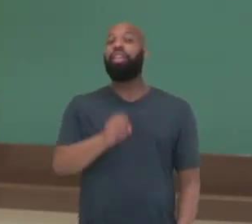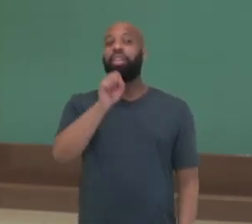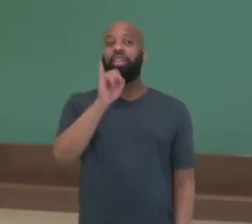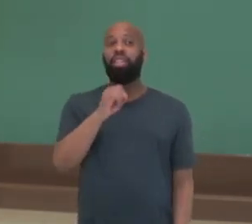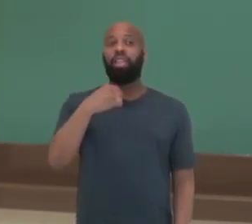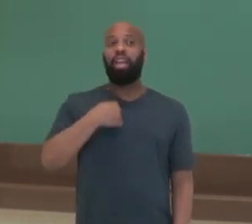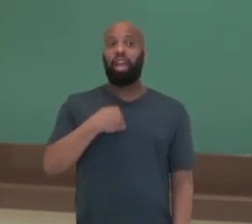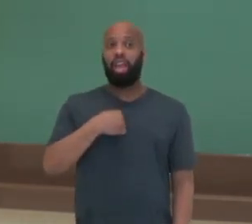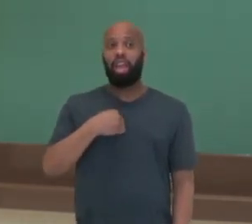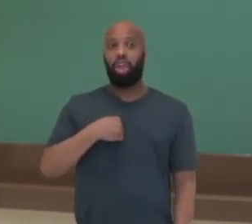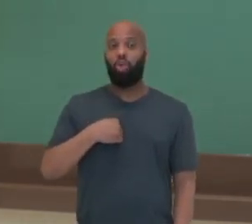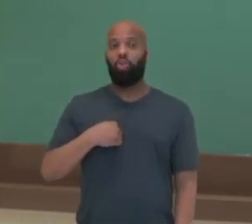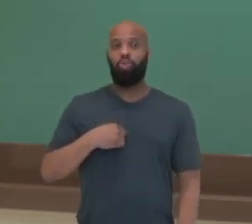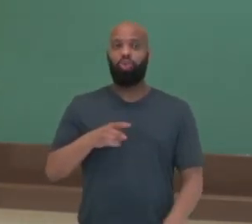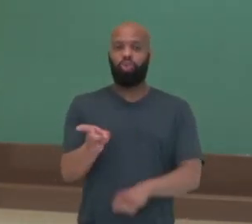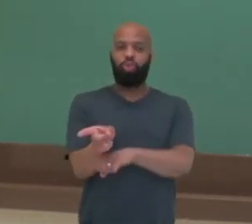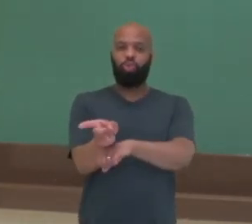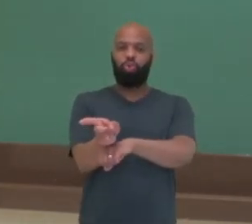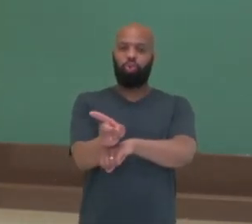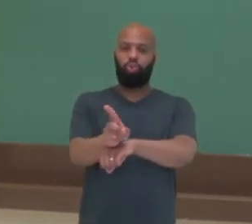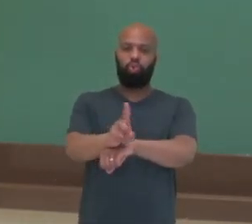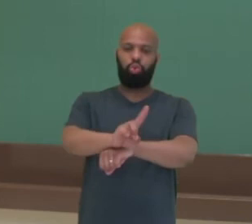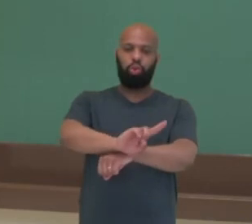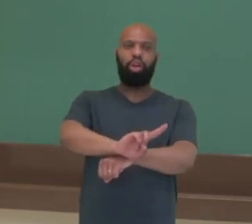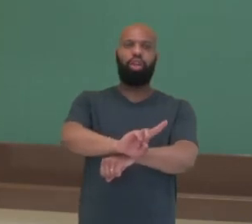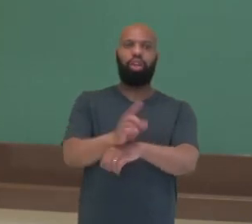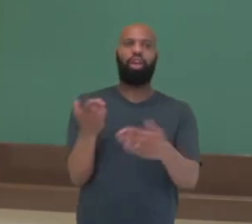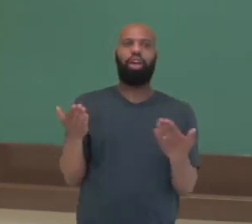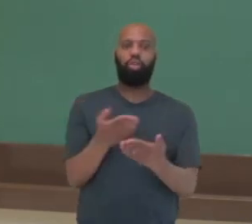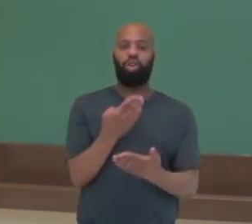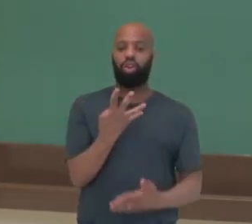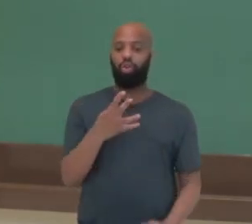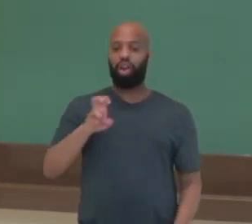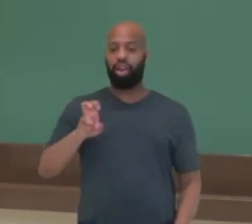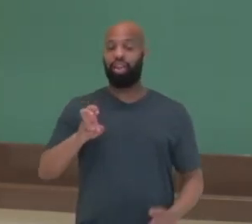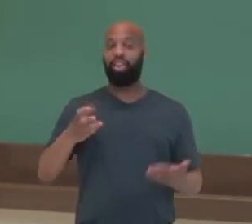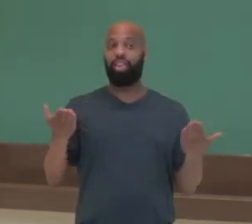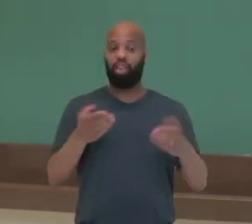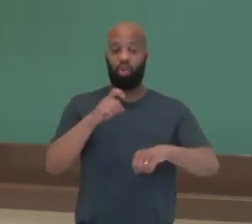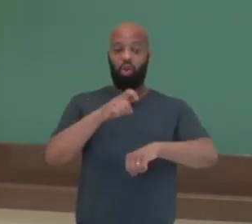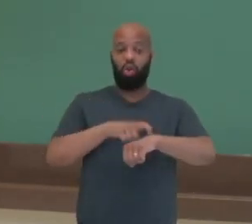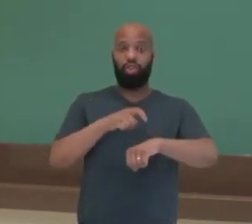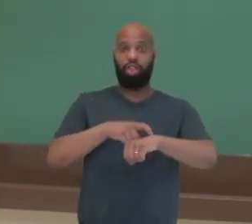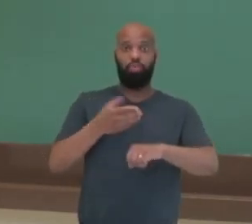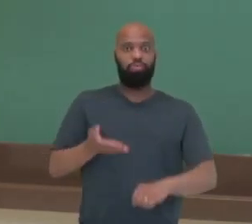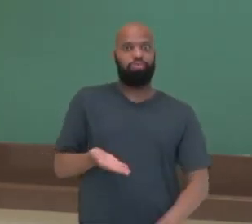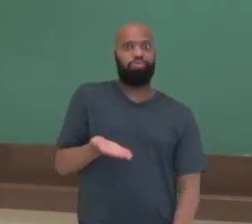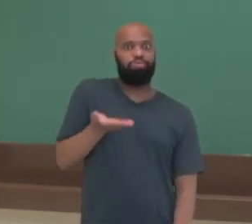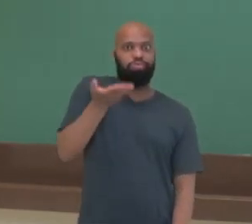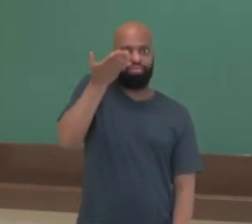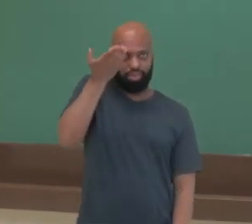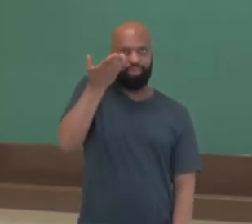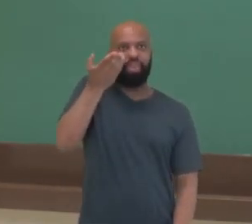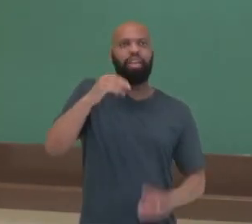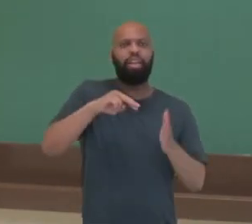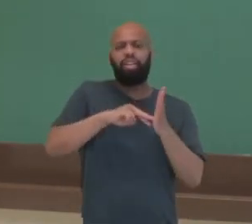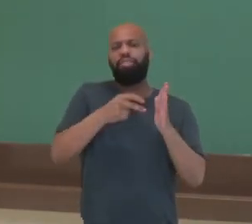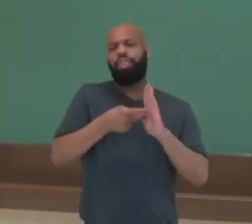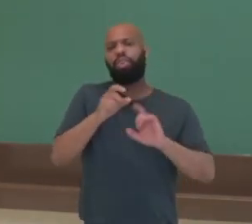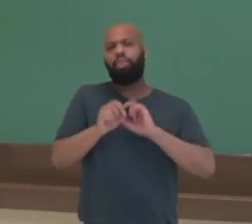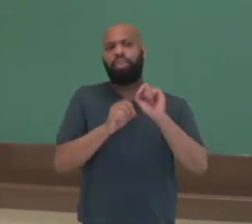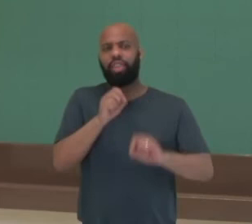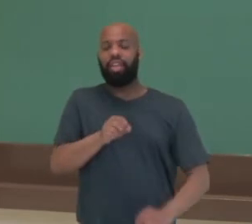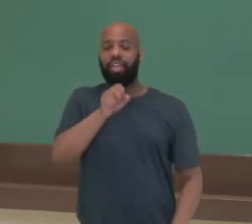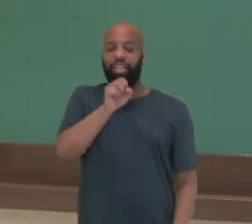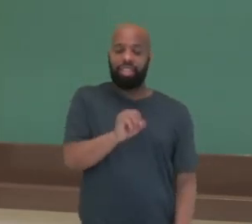eu diminuir a minha velocidade, o meu tempo aumenta. Então, se eu diminuir